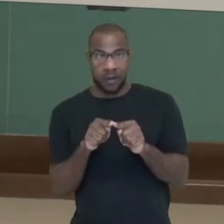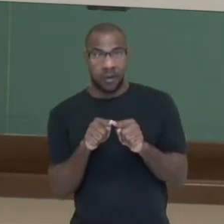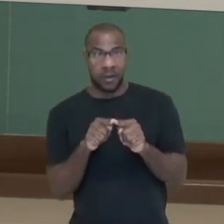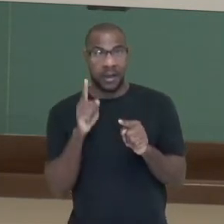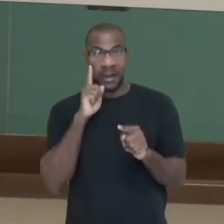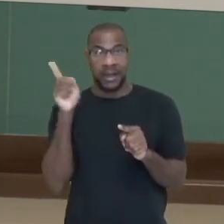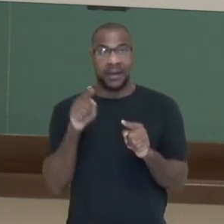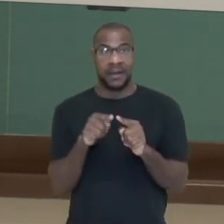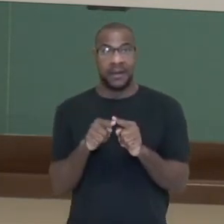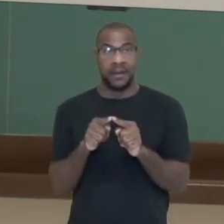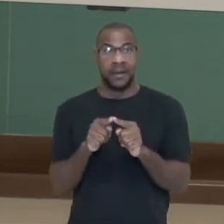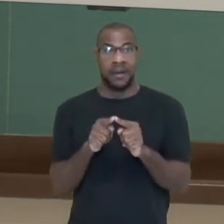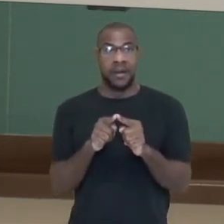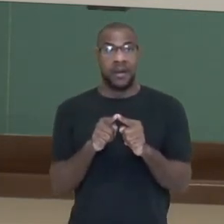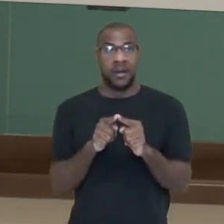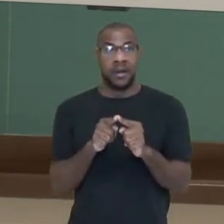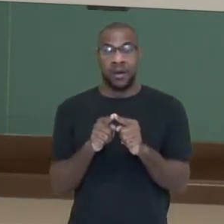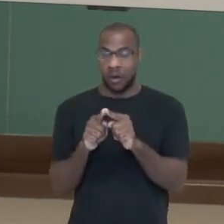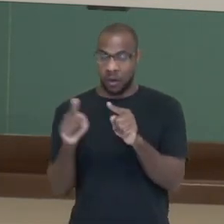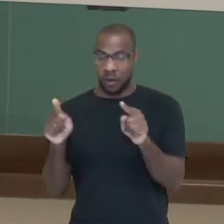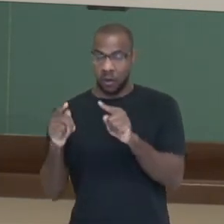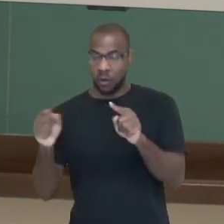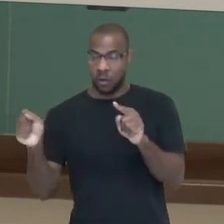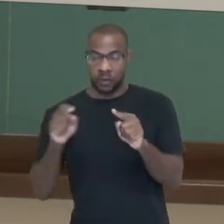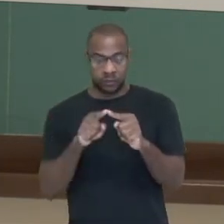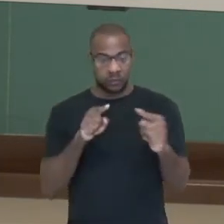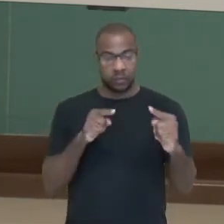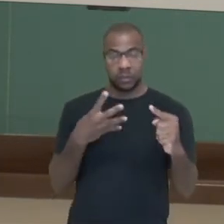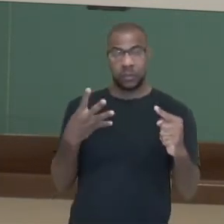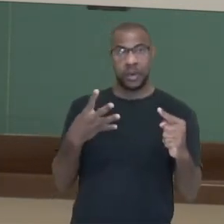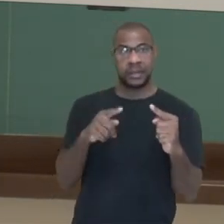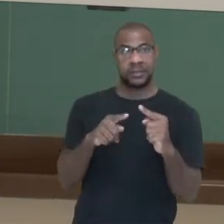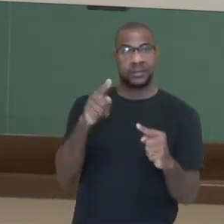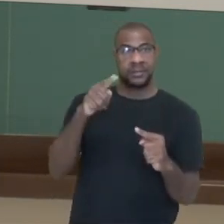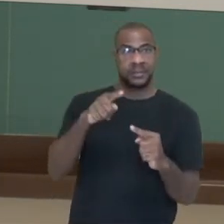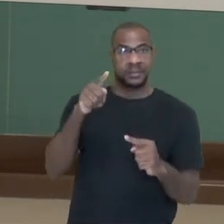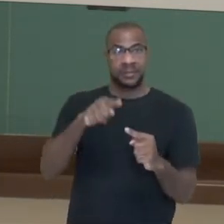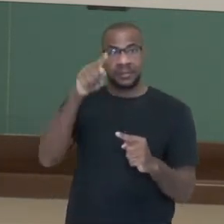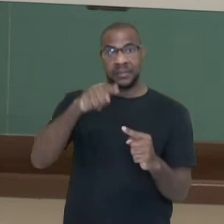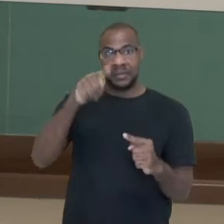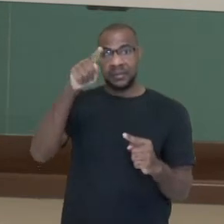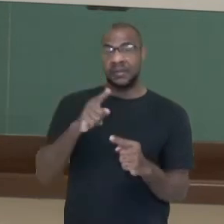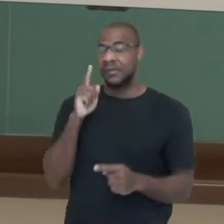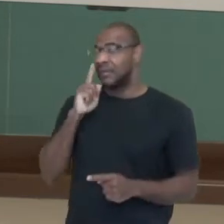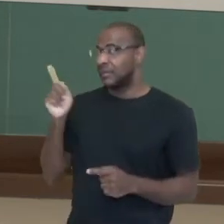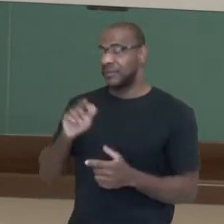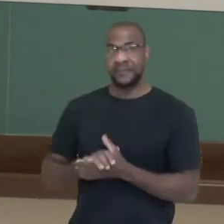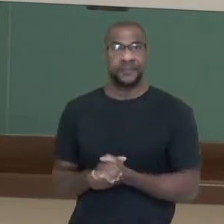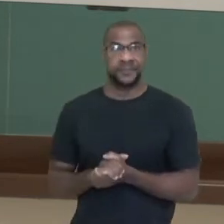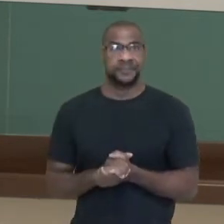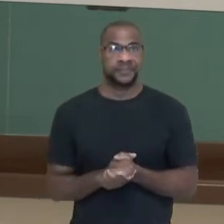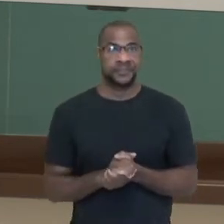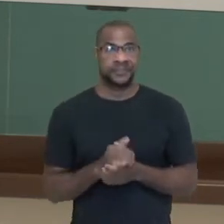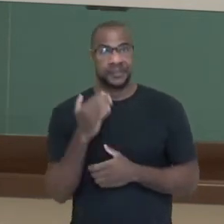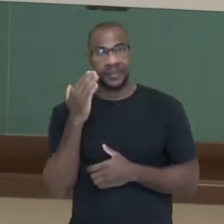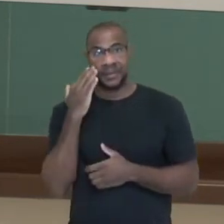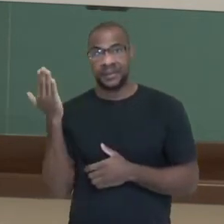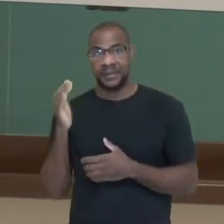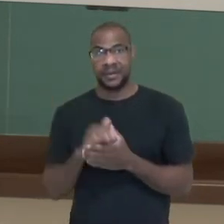lá do fundo. 8 metros por 4 de altura. E 2 paredes medindo 5 por 4. Essa e a